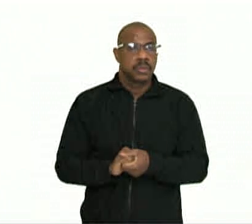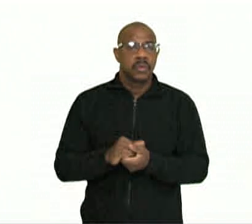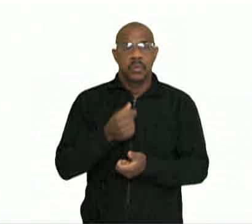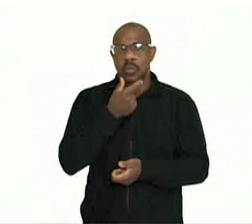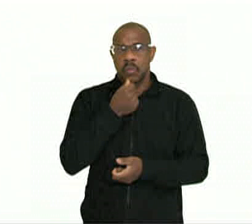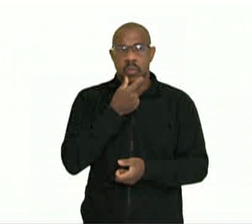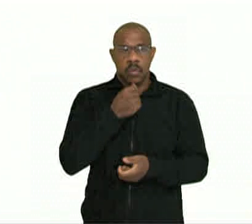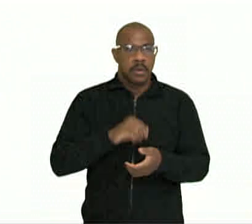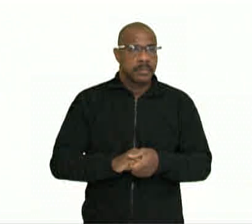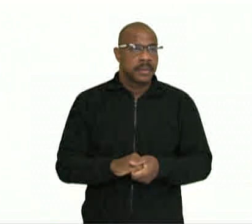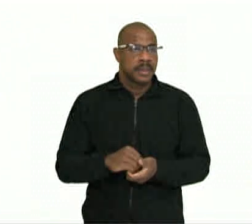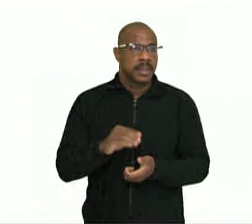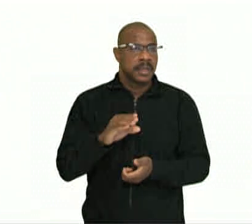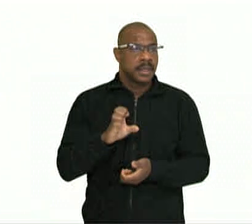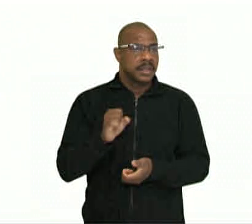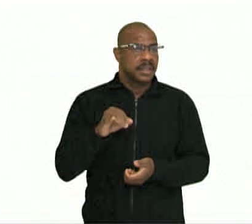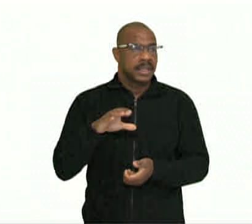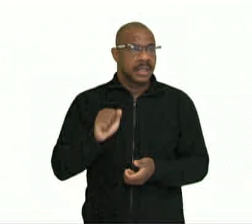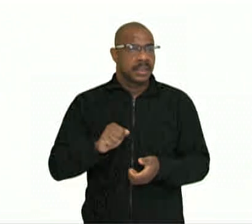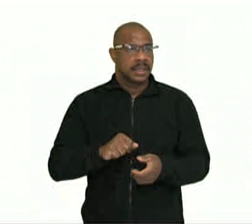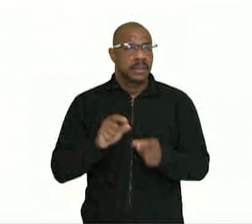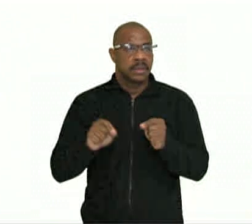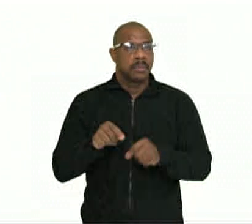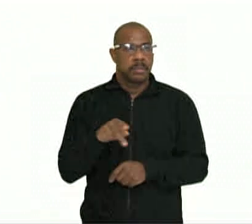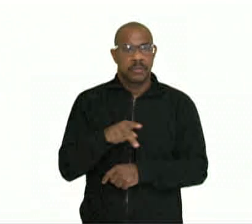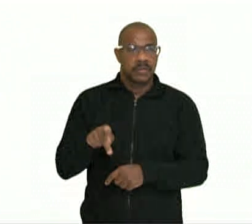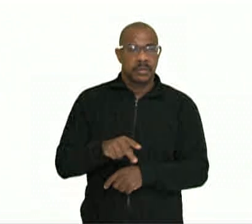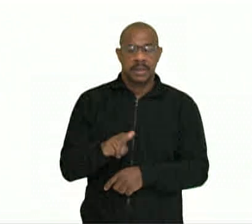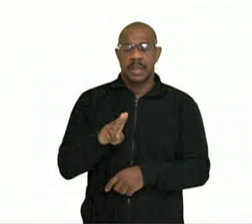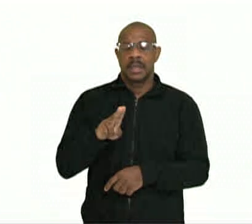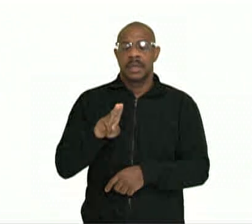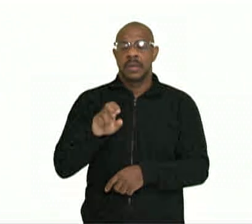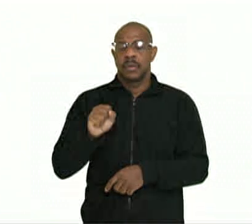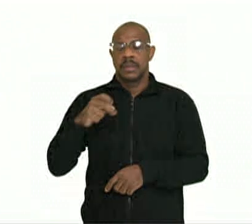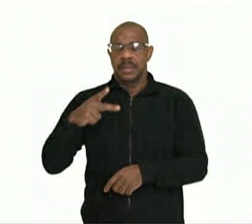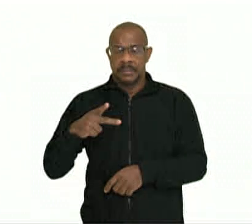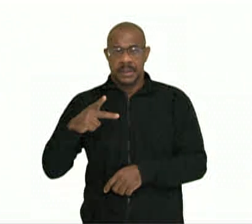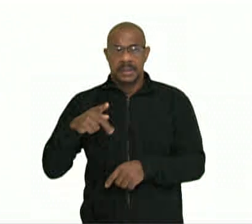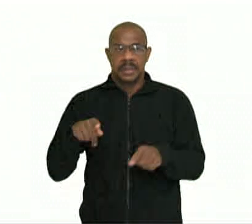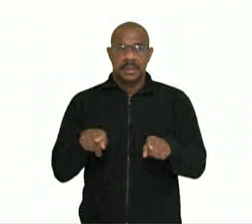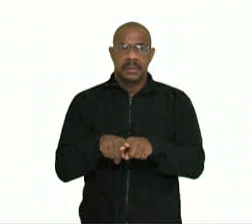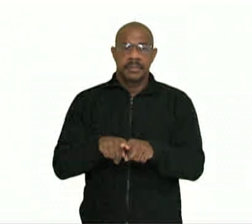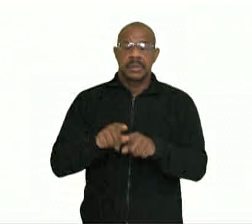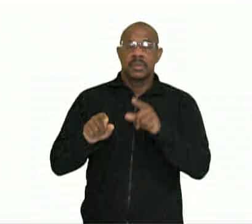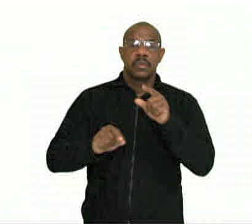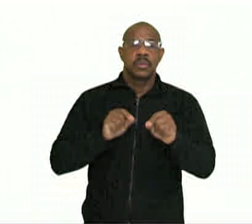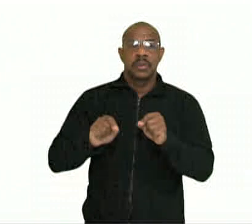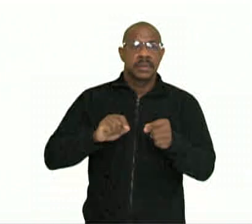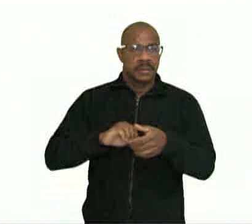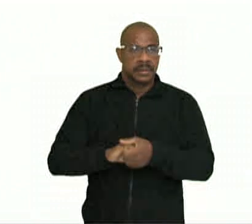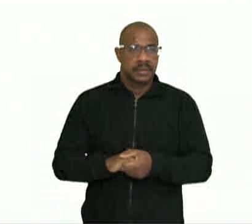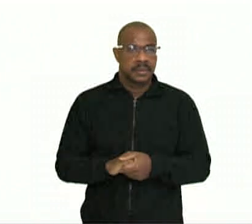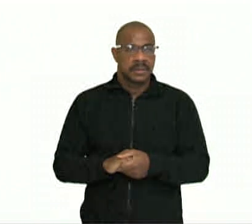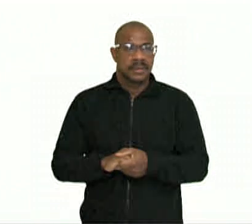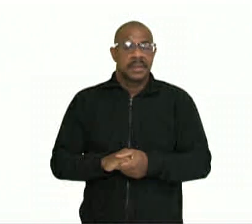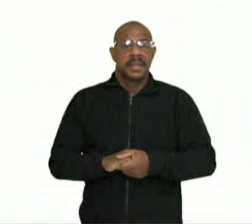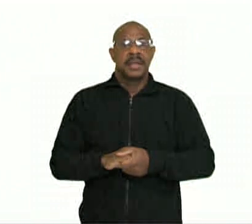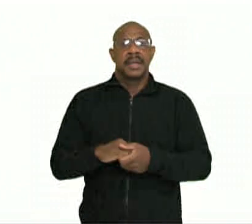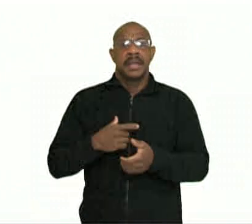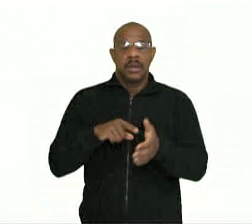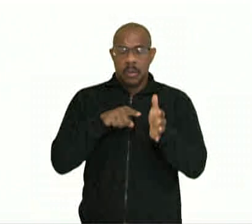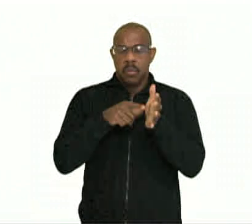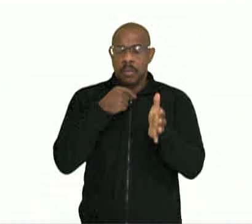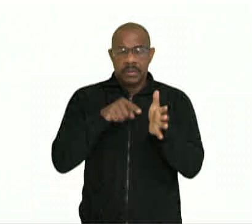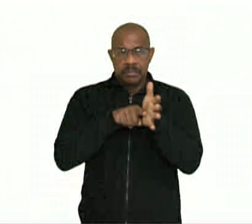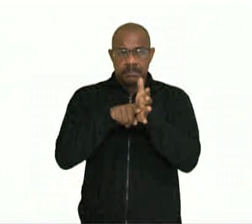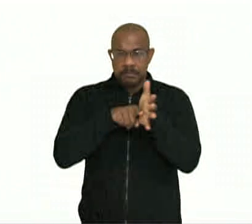Friaça, astrofísico, professor USP, com ênfase, entre outros temas, em cosmologia, evolução